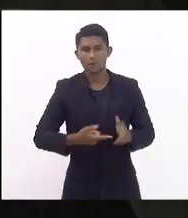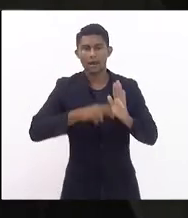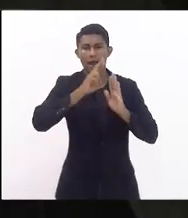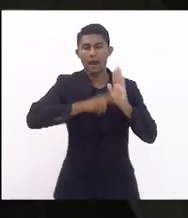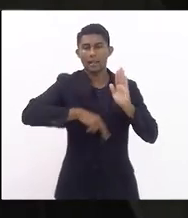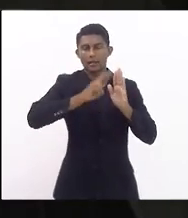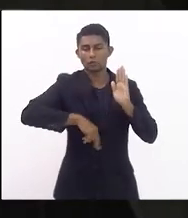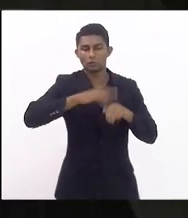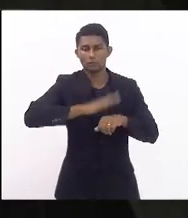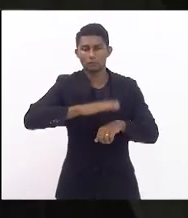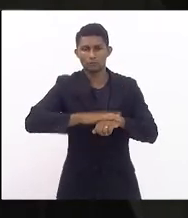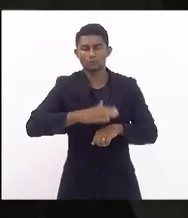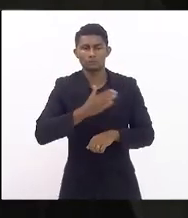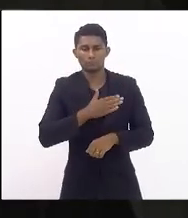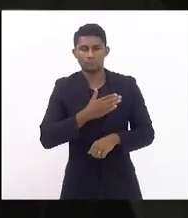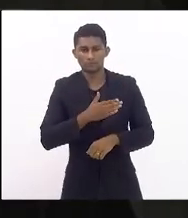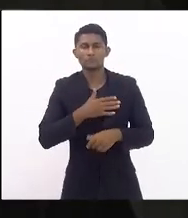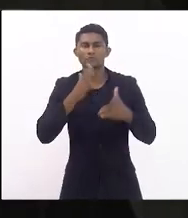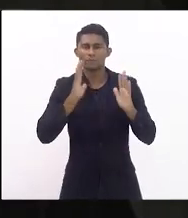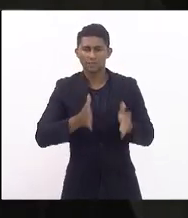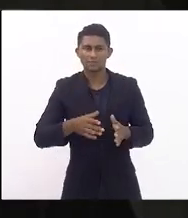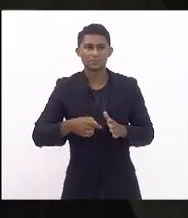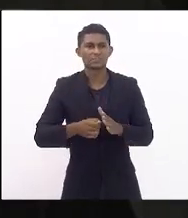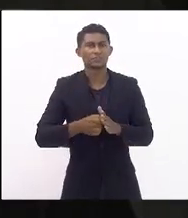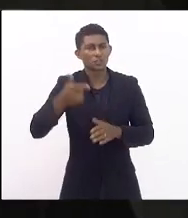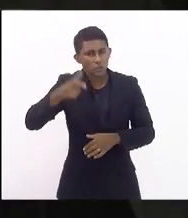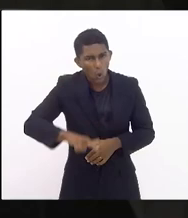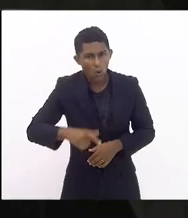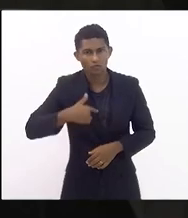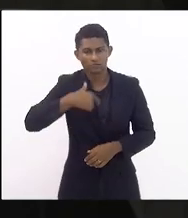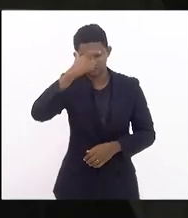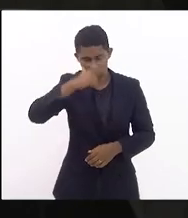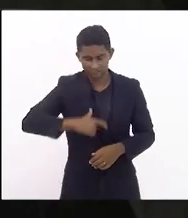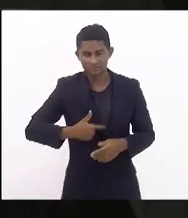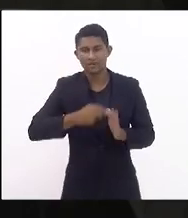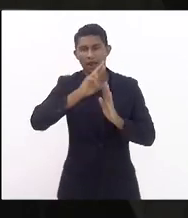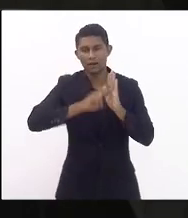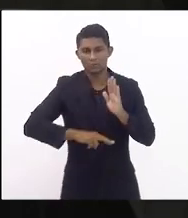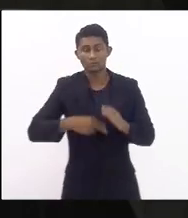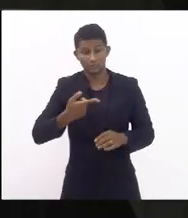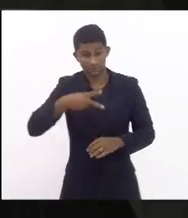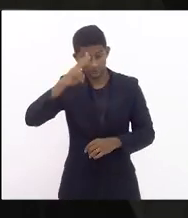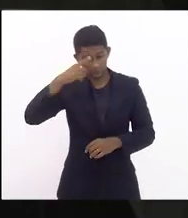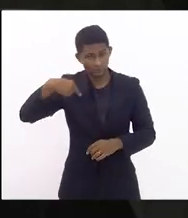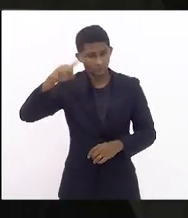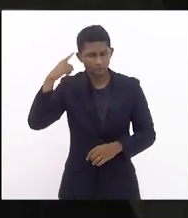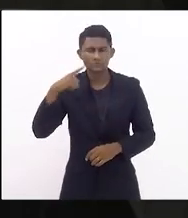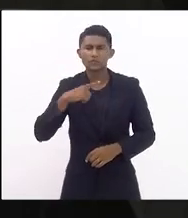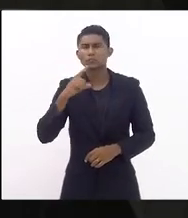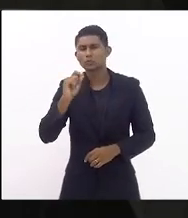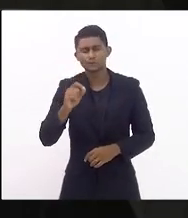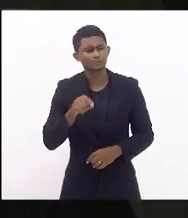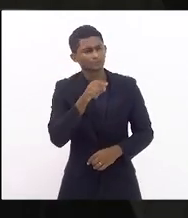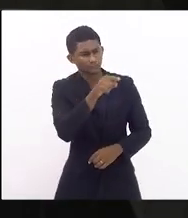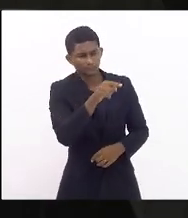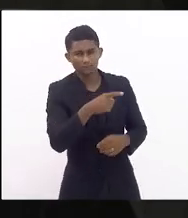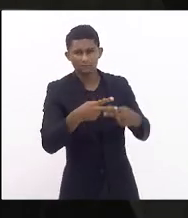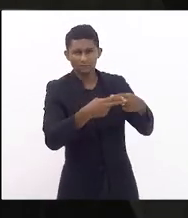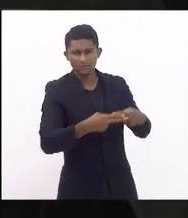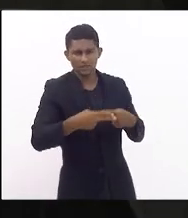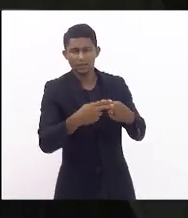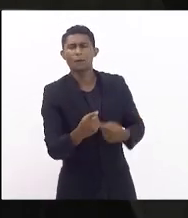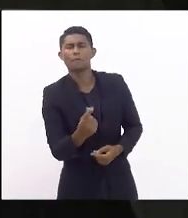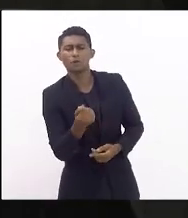mais uma relatoria, aliás, da minha trajetória aqui no Parlamento, e na segunda-feira o foco era a questão da tarifa. E aí eu quero